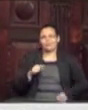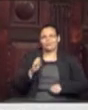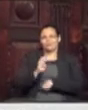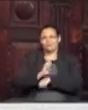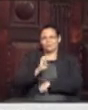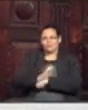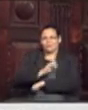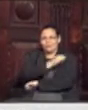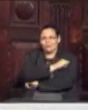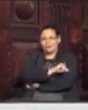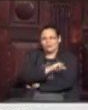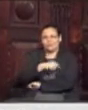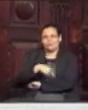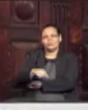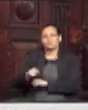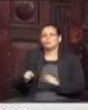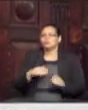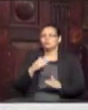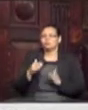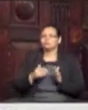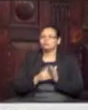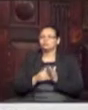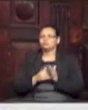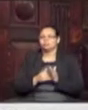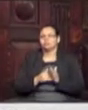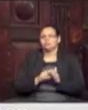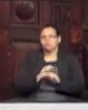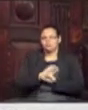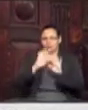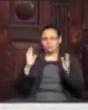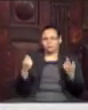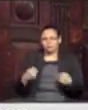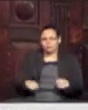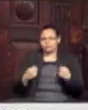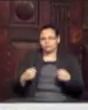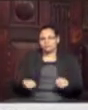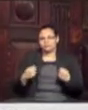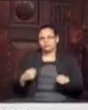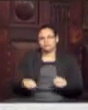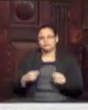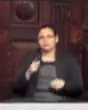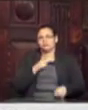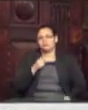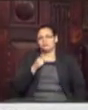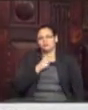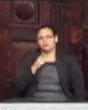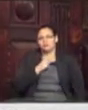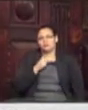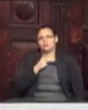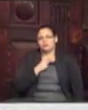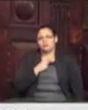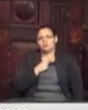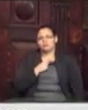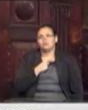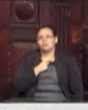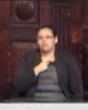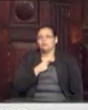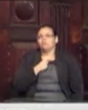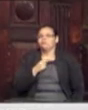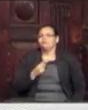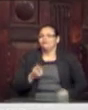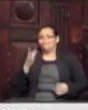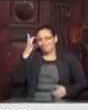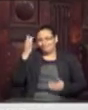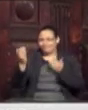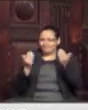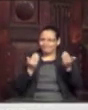de Janeiro. E para além disso tudo, é claro que é preciso ter muita prudência e equilíbrio